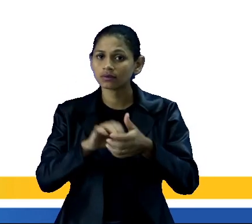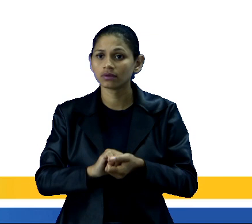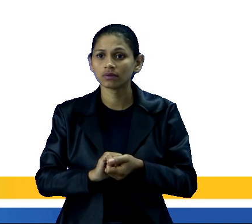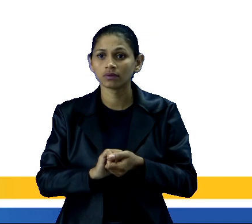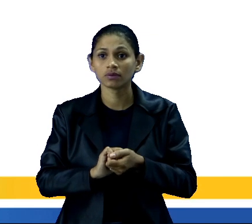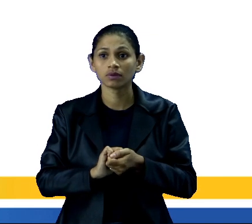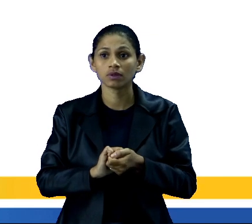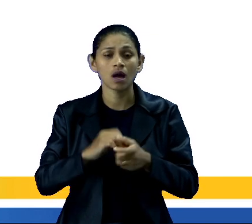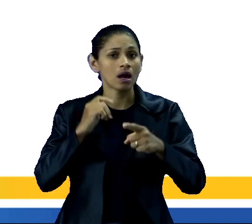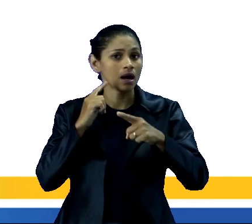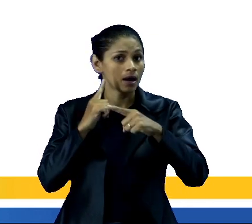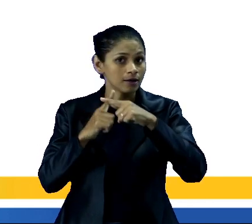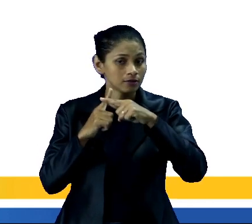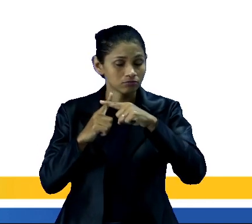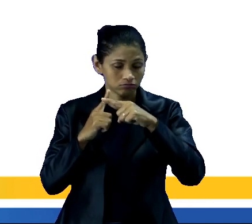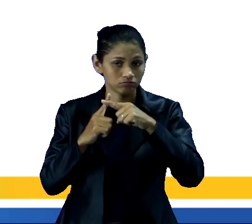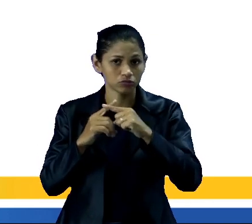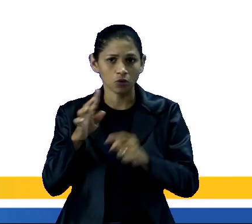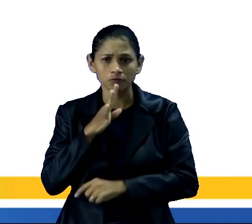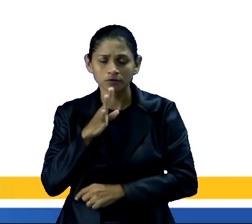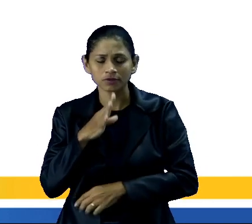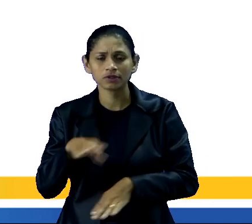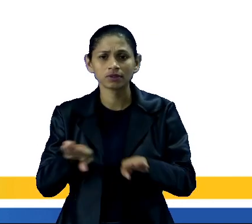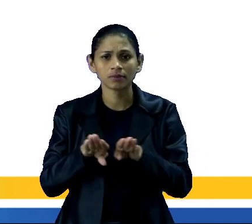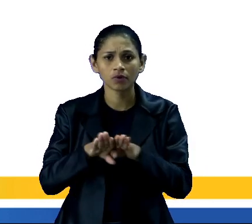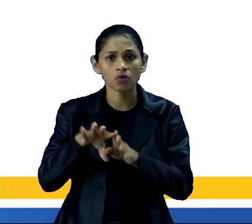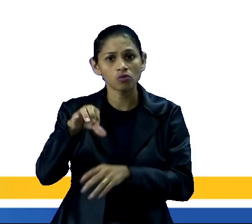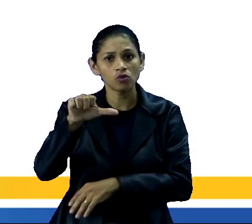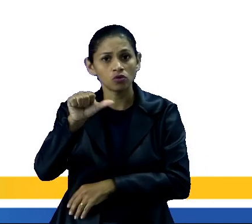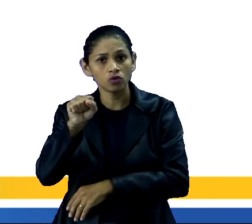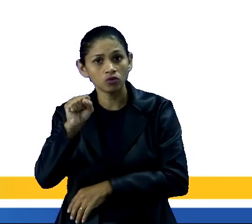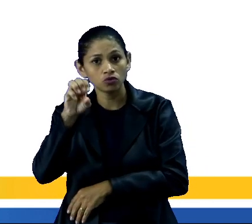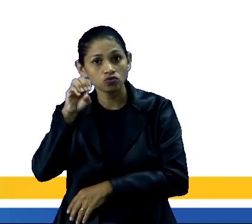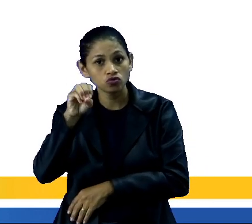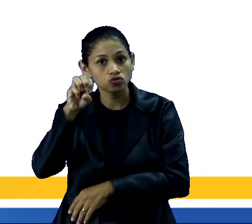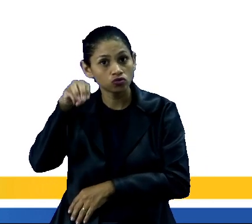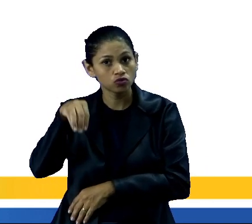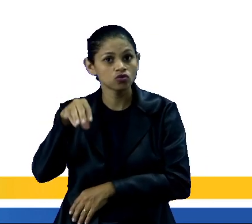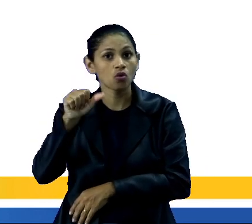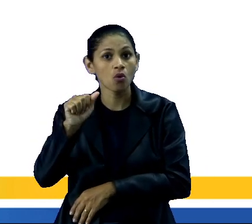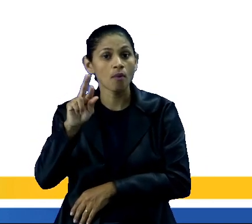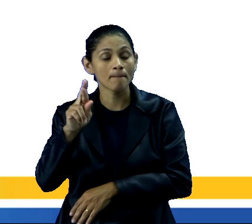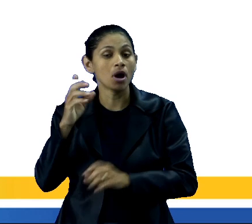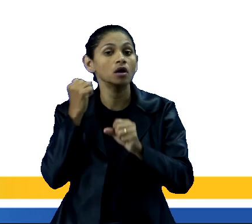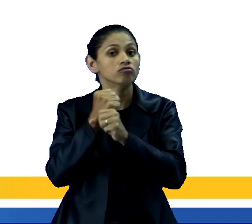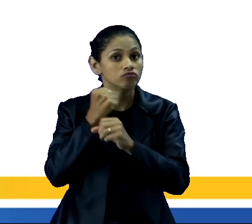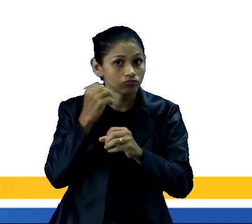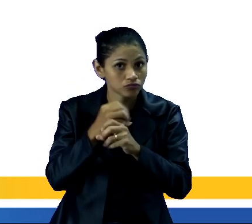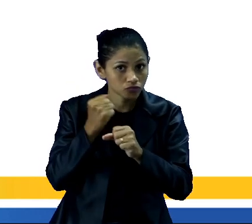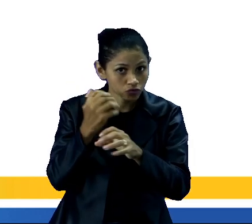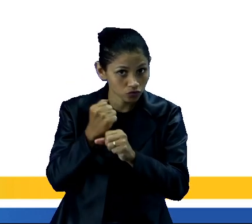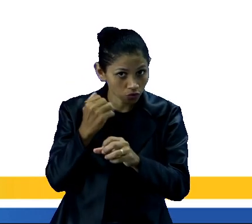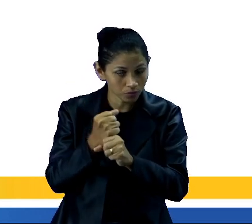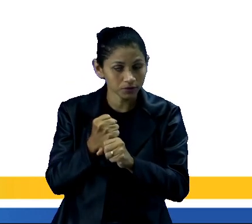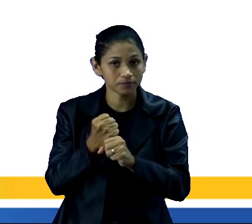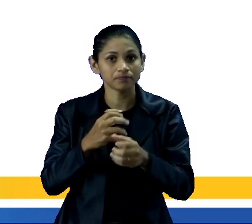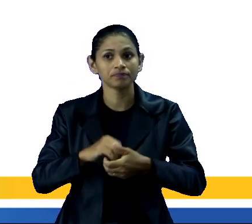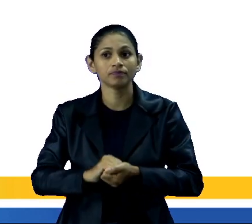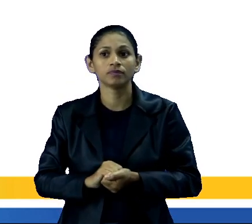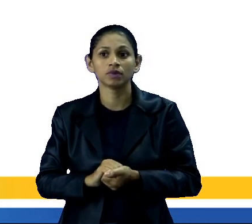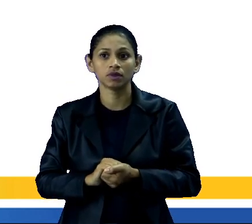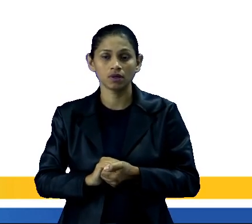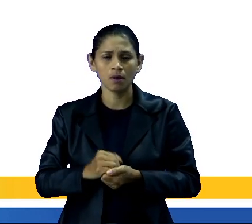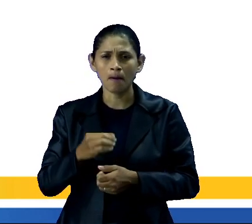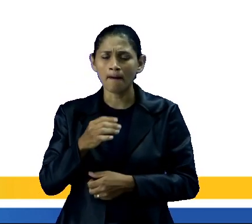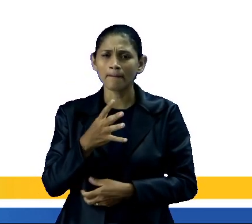adição, conhecida também como soma, como que nós podemos fazer para somar dois números decimais? Vocês